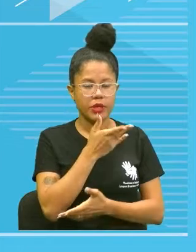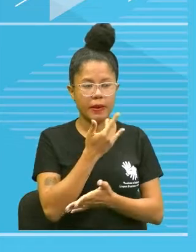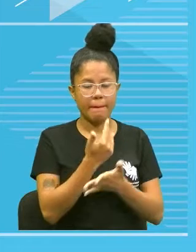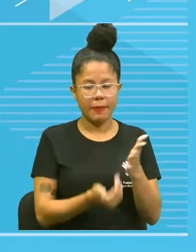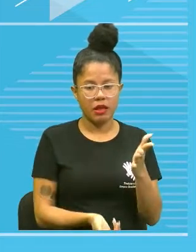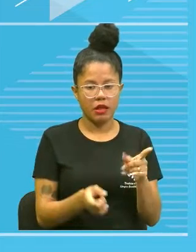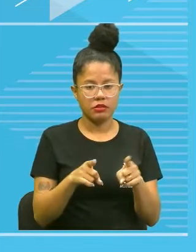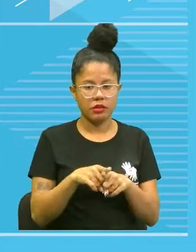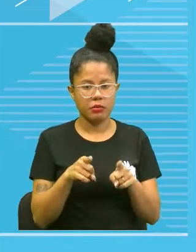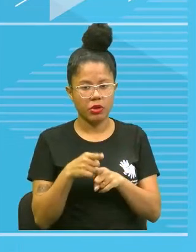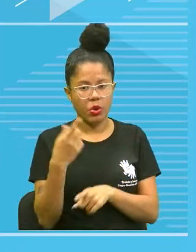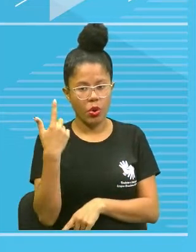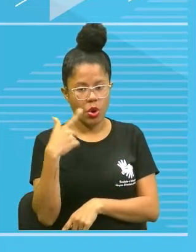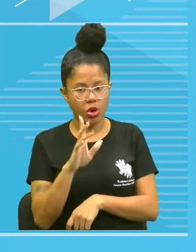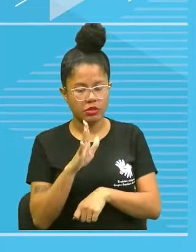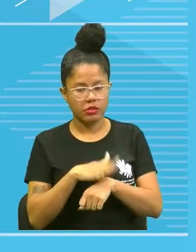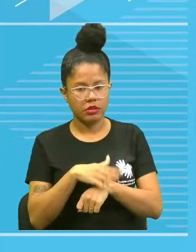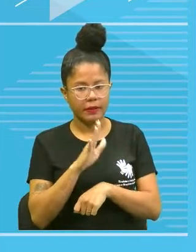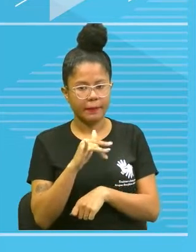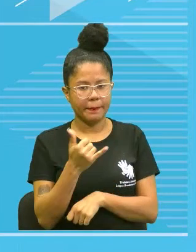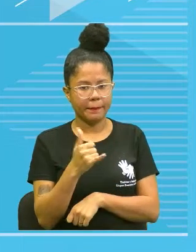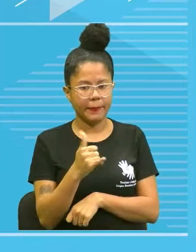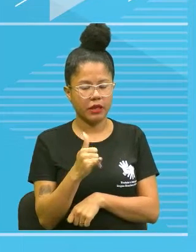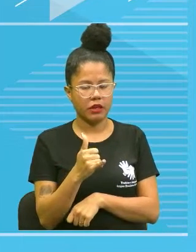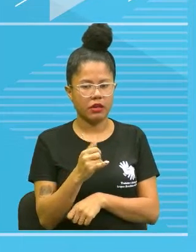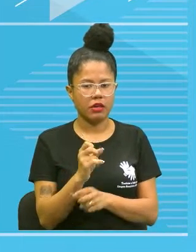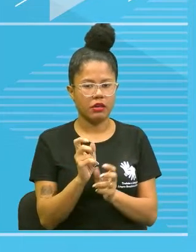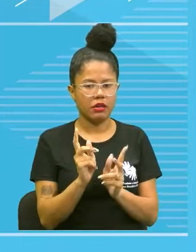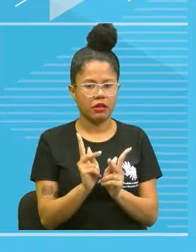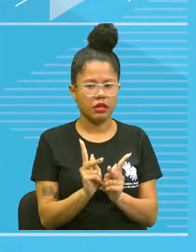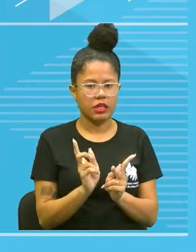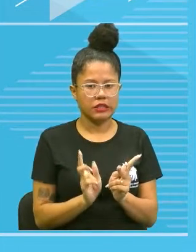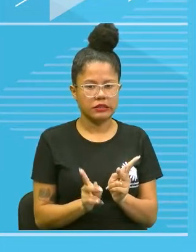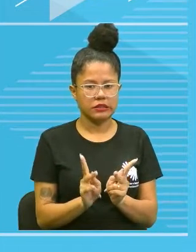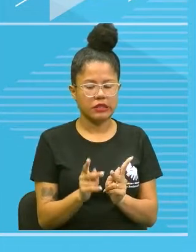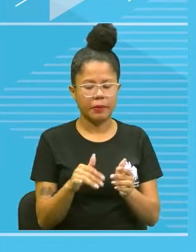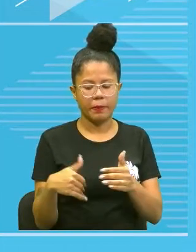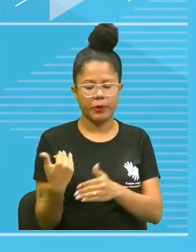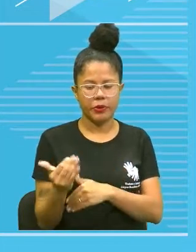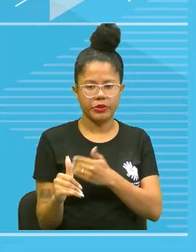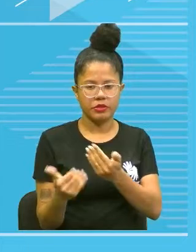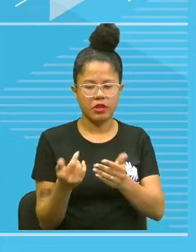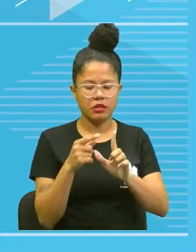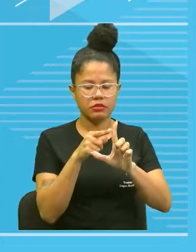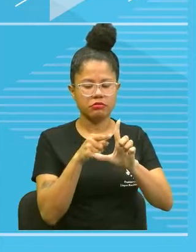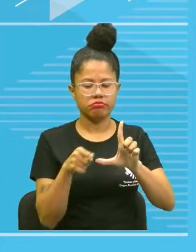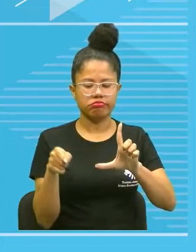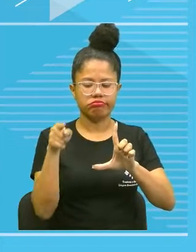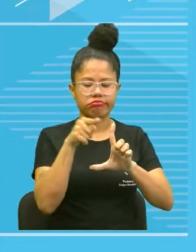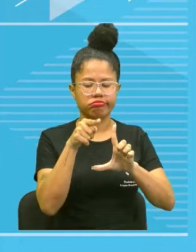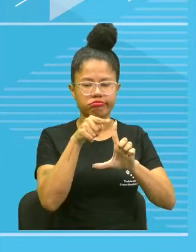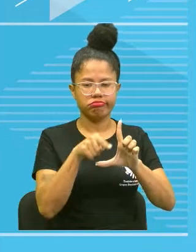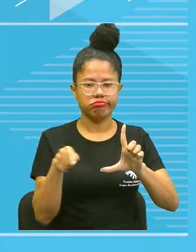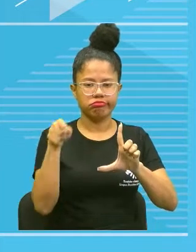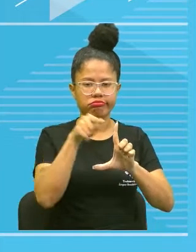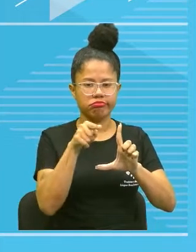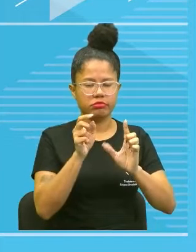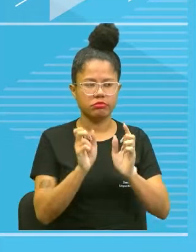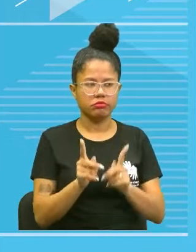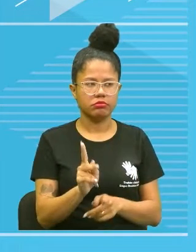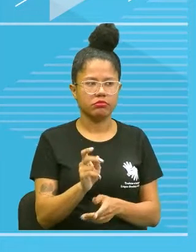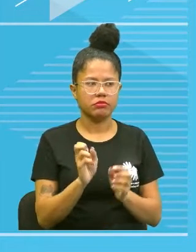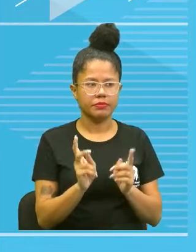outra situação ele ganha. Em uma situação ele ganha, na outra ele perde. É sempre o processo inverso àquela situação.